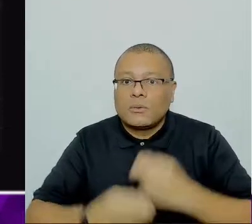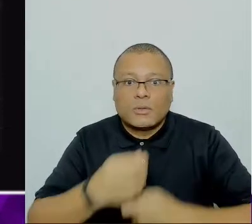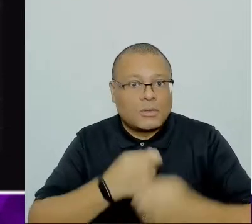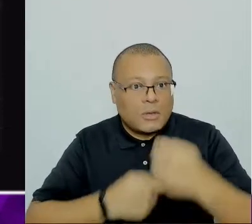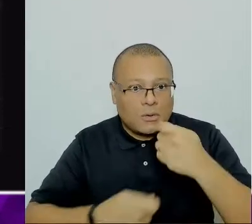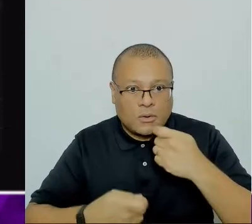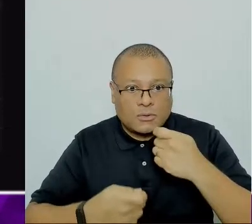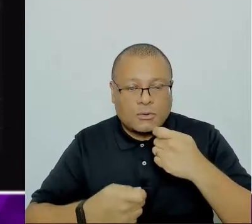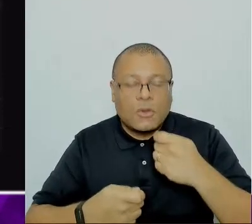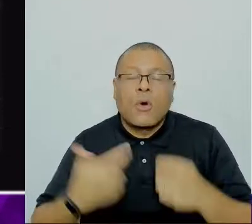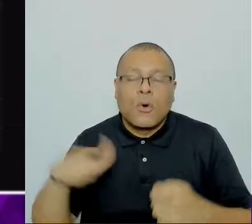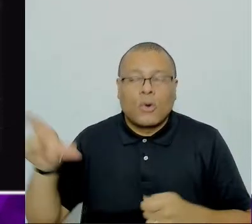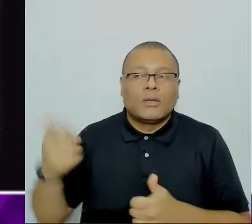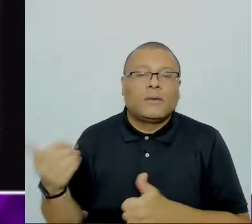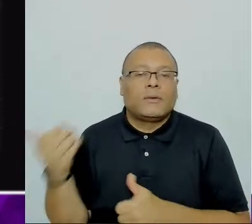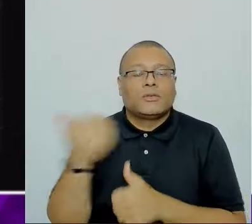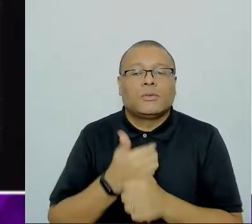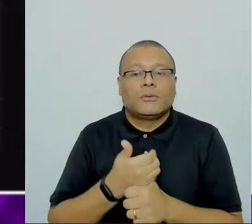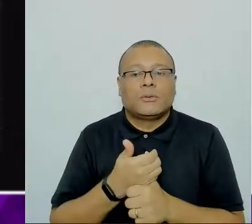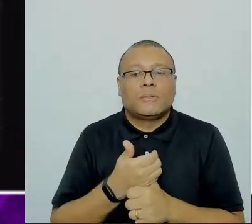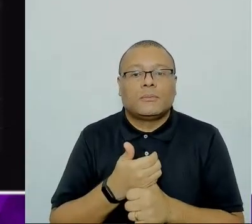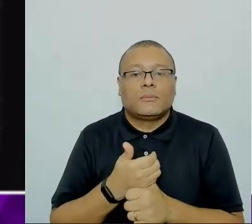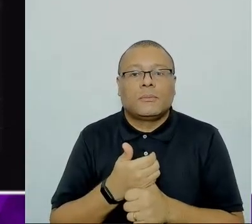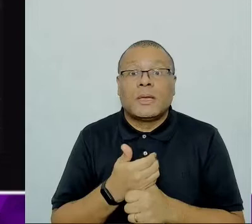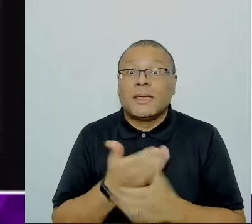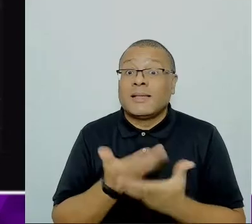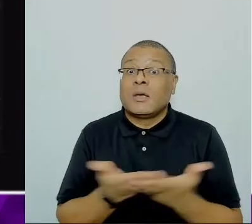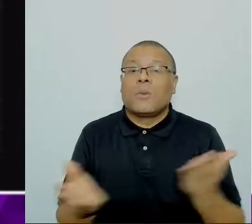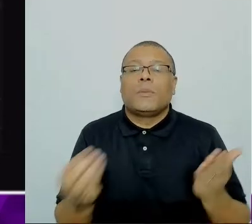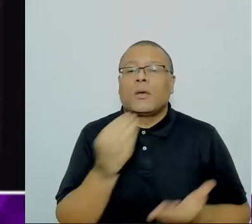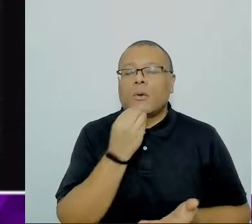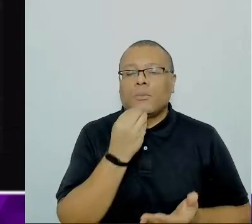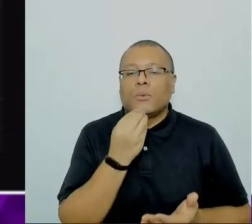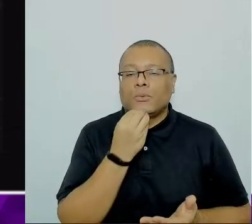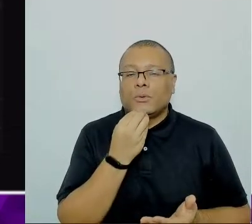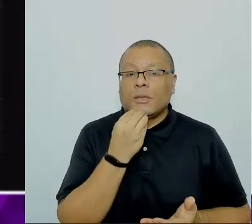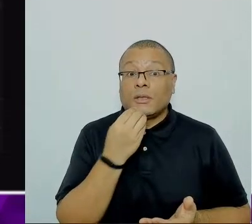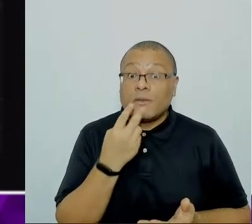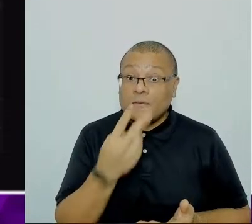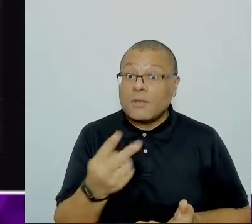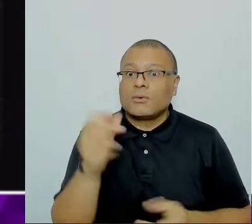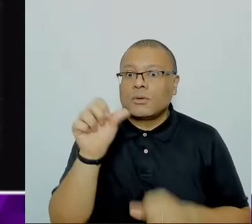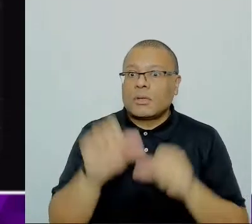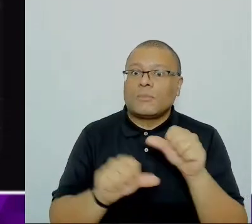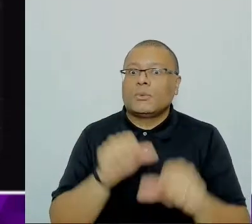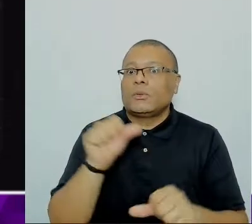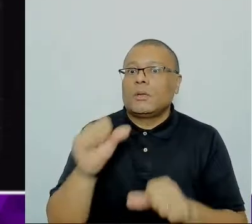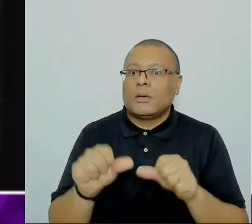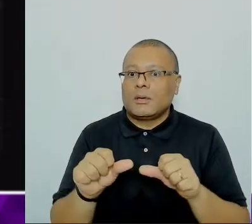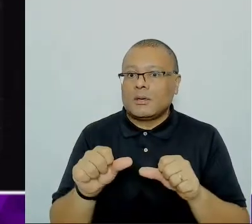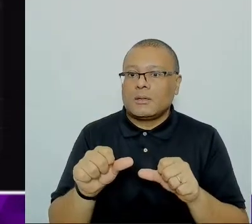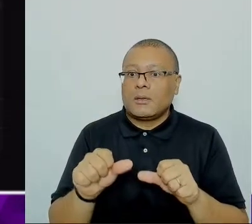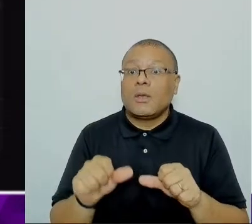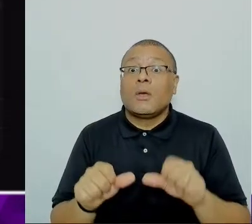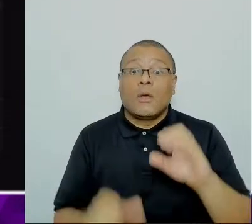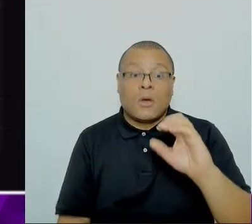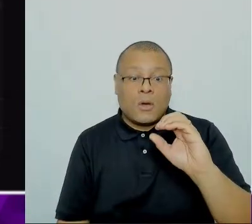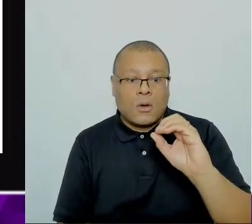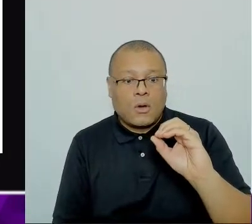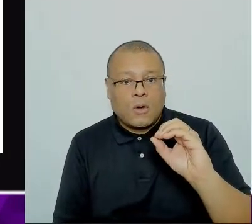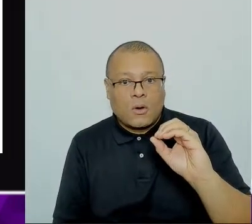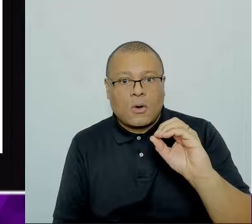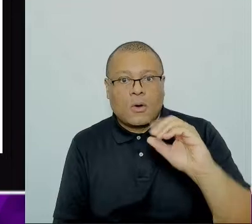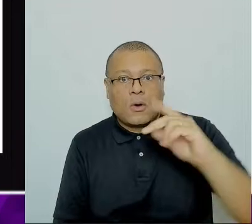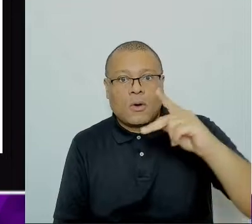outra pessoa está. Não deixa acontecer. Olhem essas tendências. Olhem, por exemplo, o Open Banking. Que, como eu